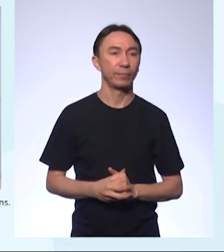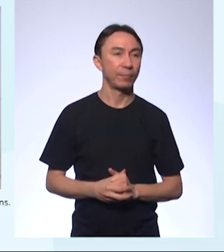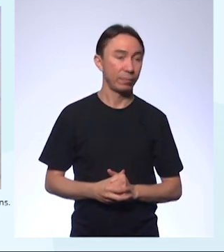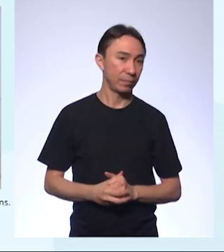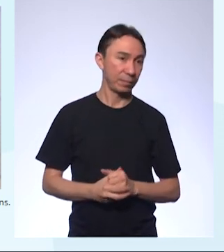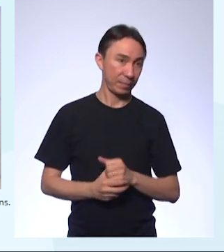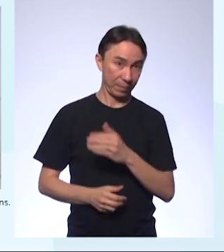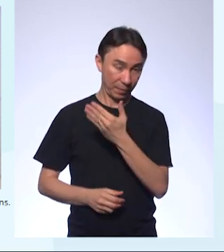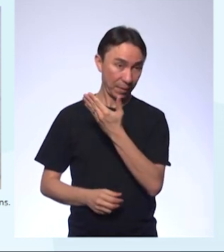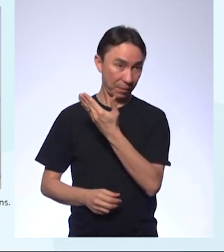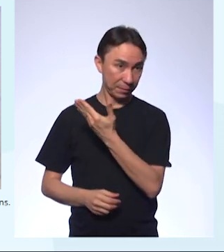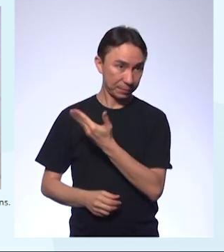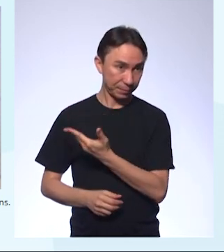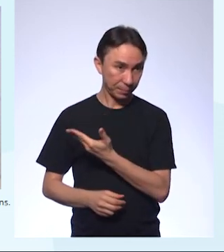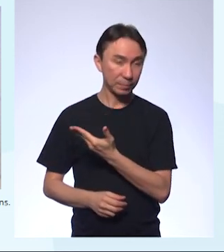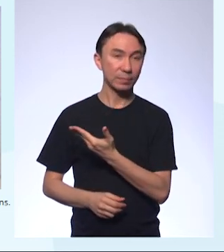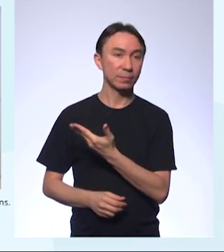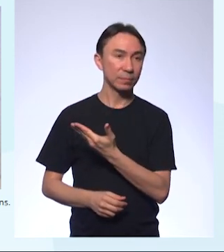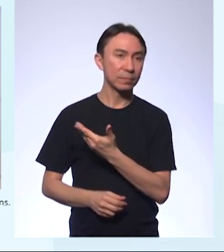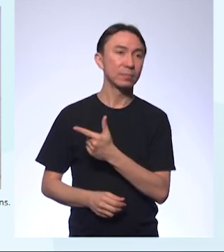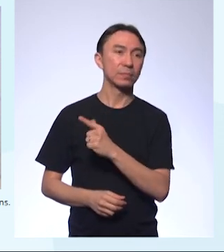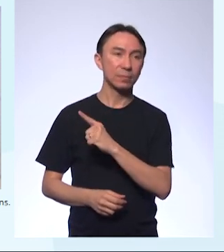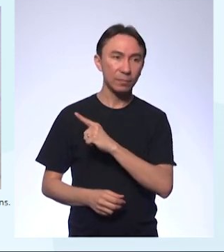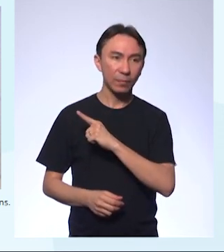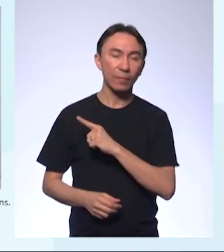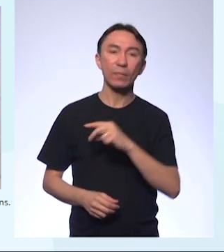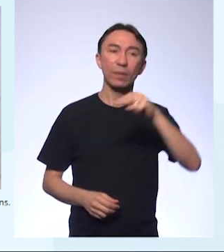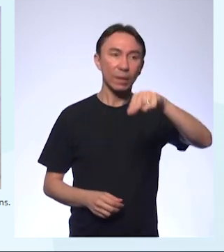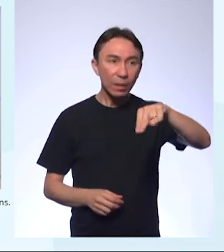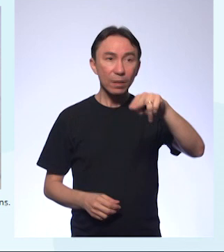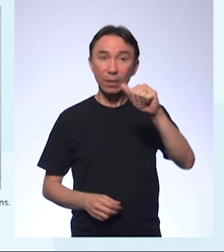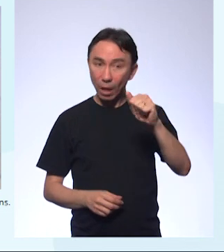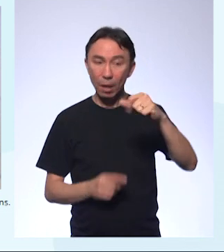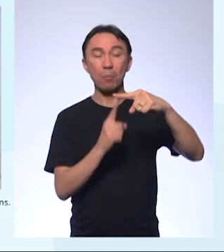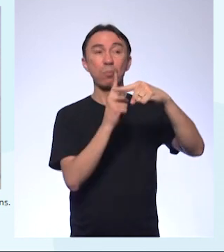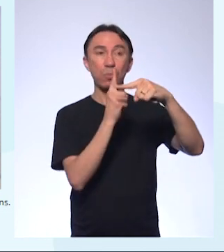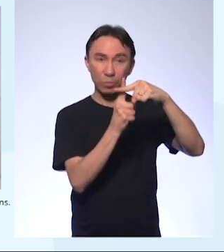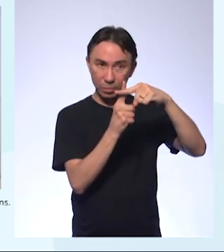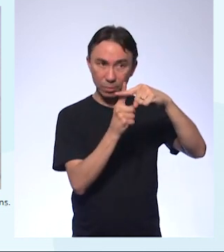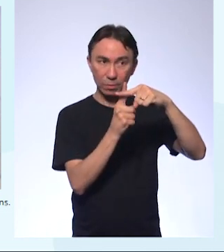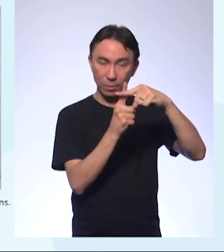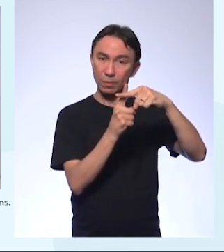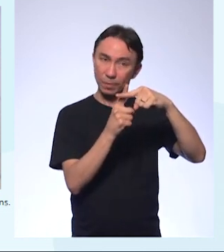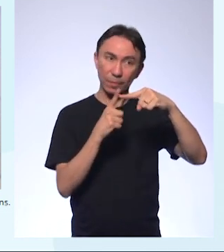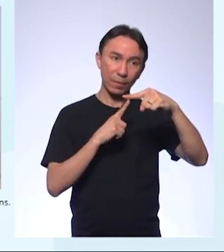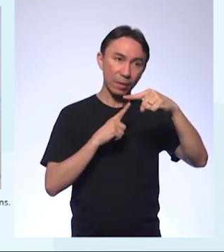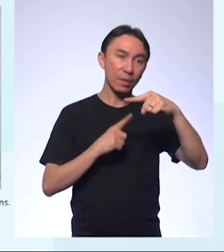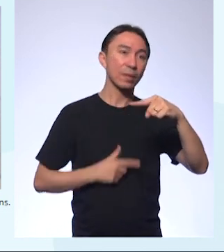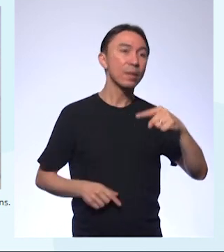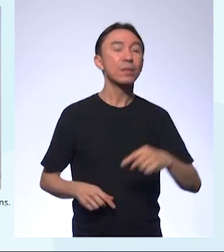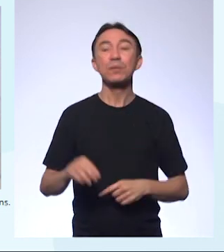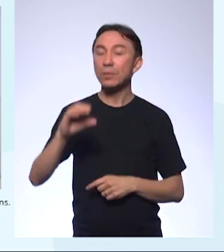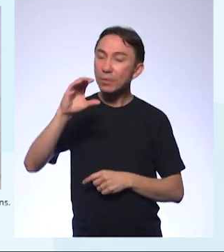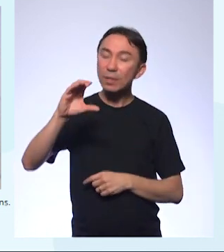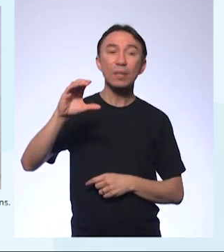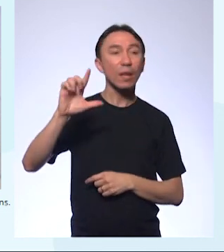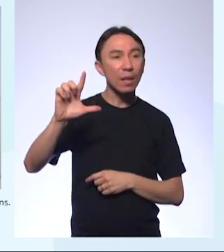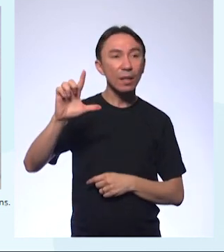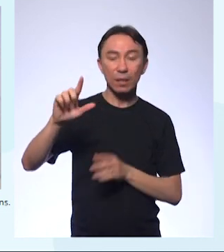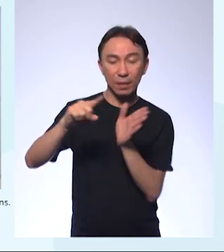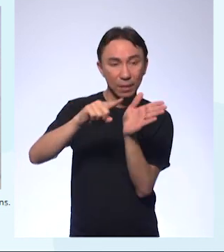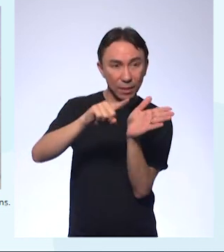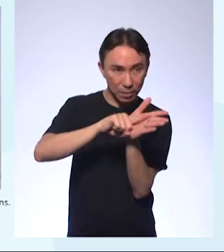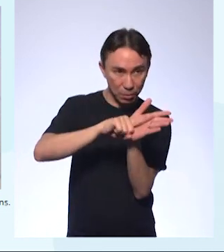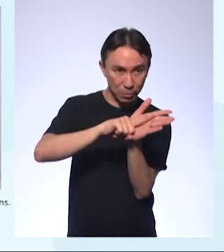Aqui nós temos, então, a configuração, né, do Na positivo, ele é o cátion, e o Cl negativo.